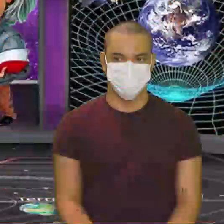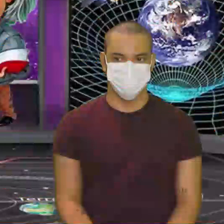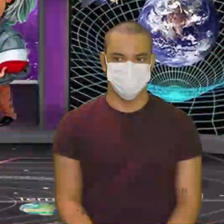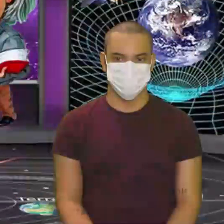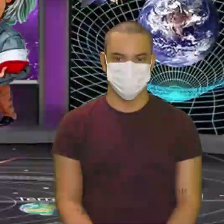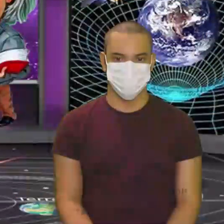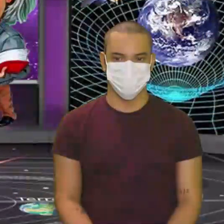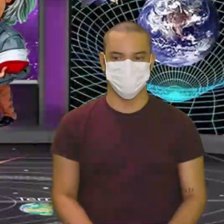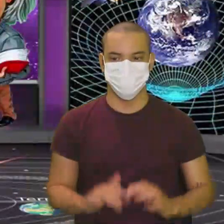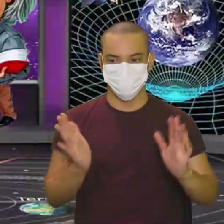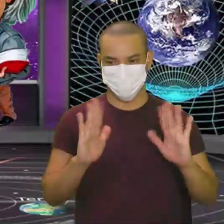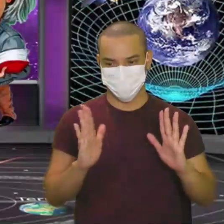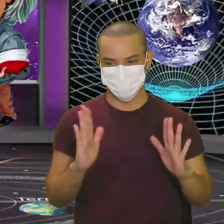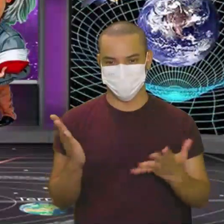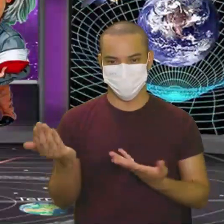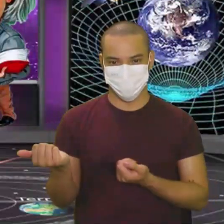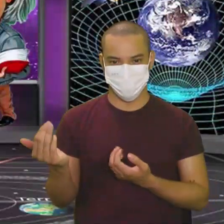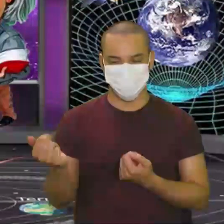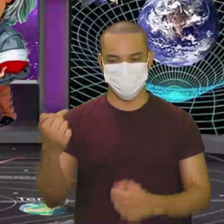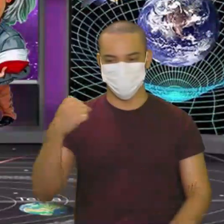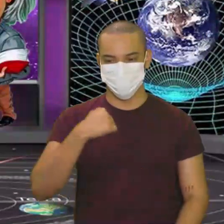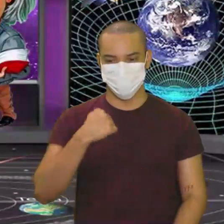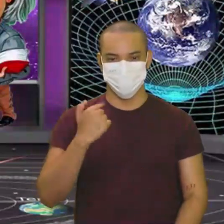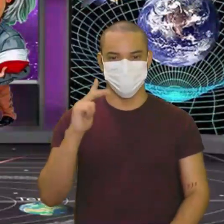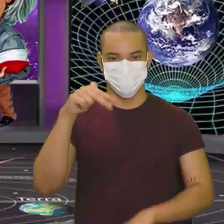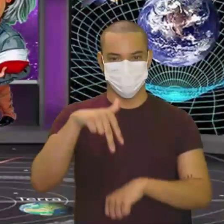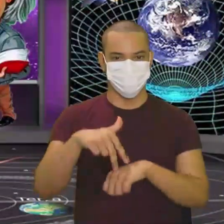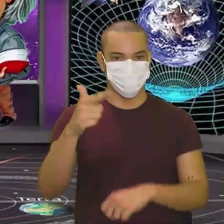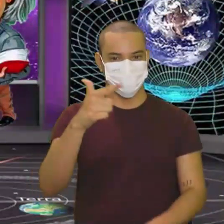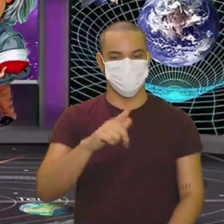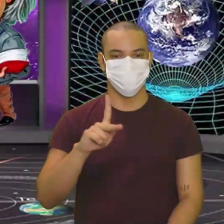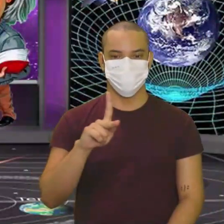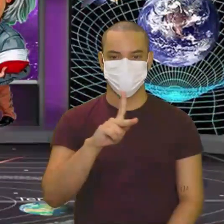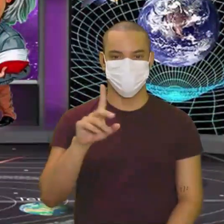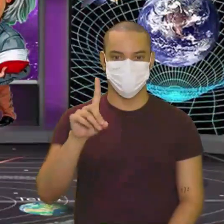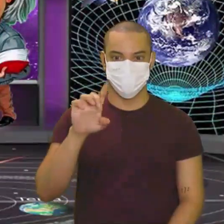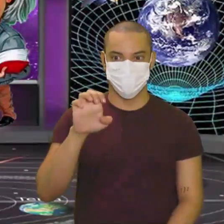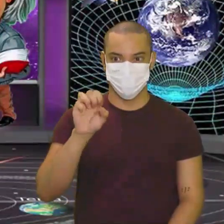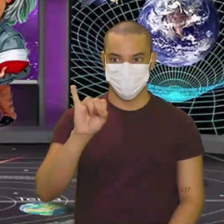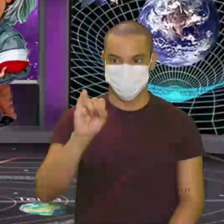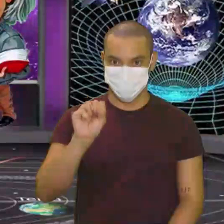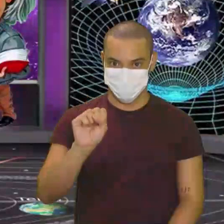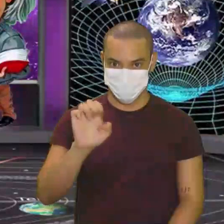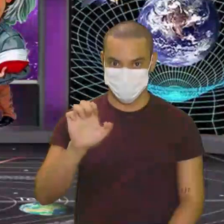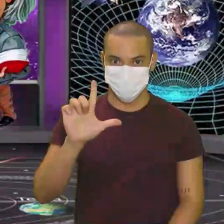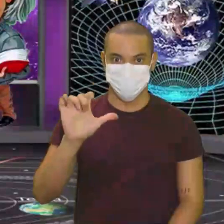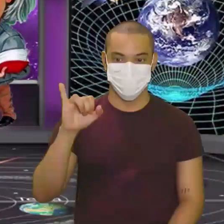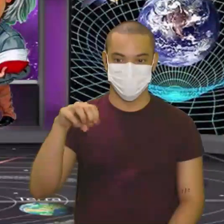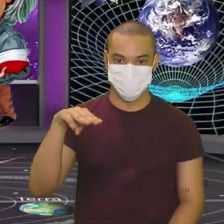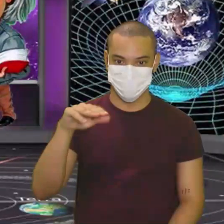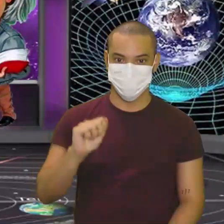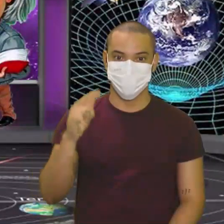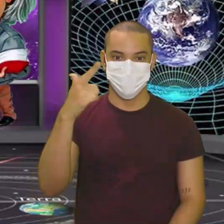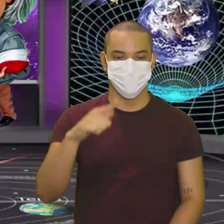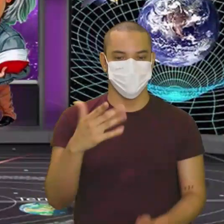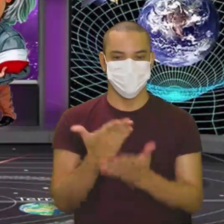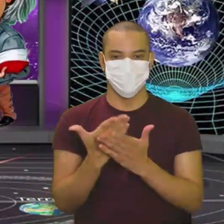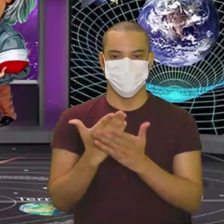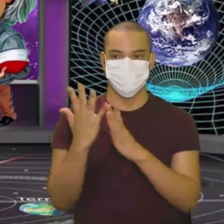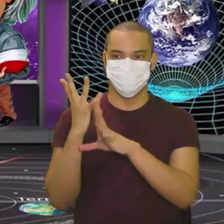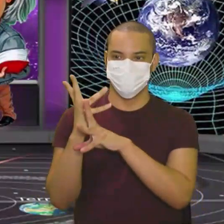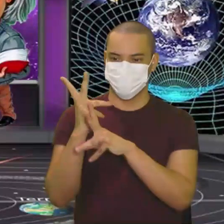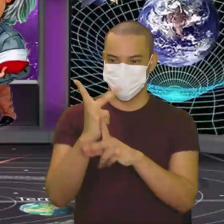oi hello jovens olha eu aqui de novo professora Deise Lima na área para mais uma aula de revisão